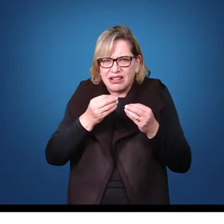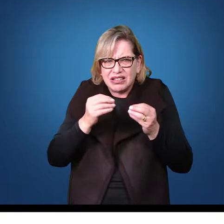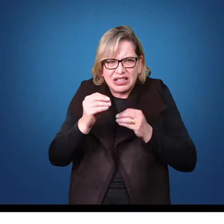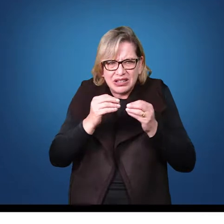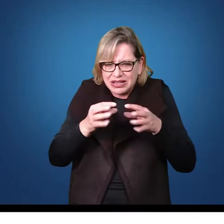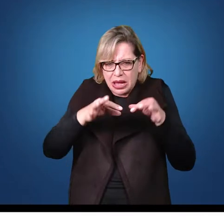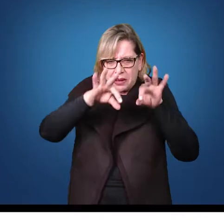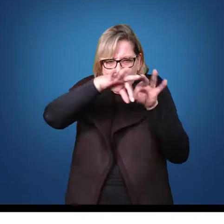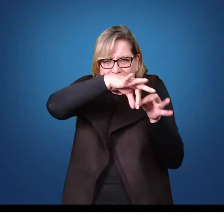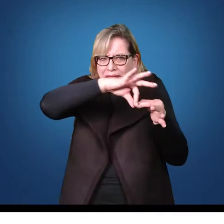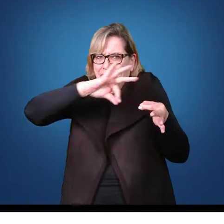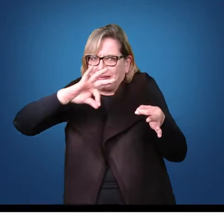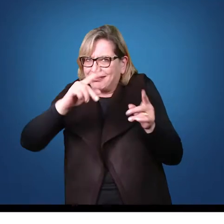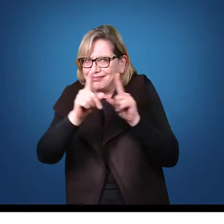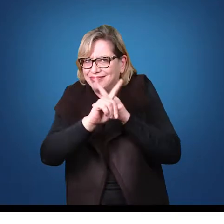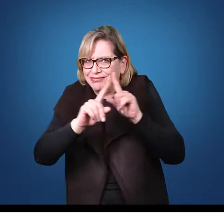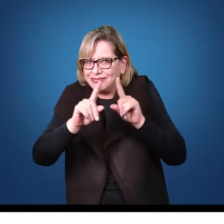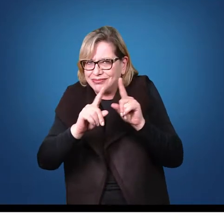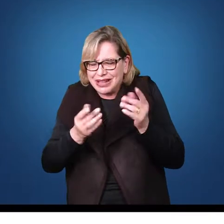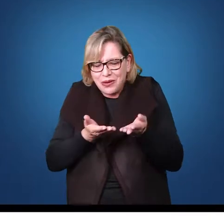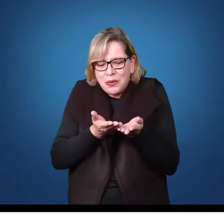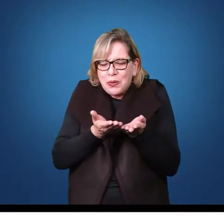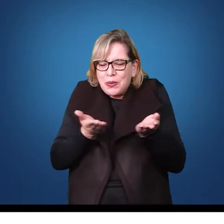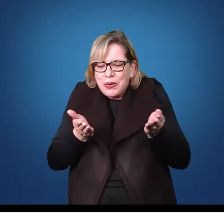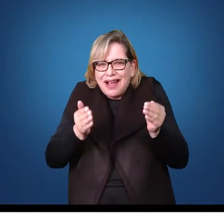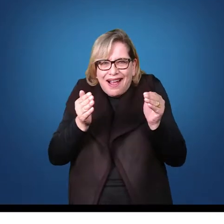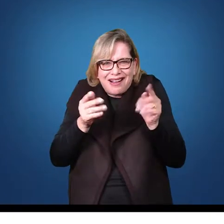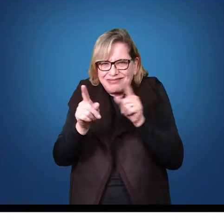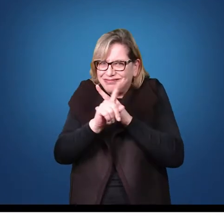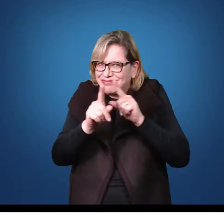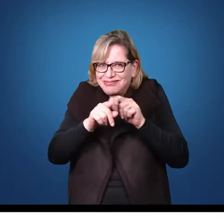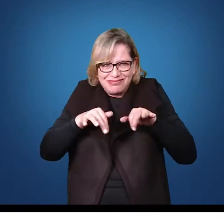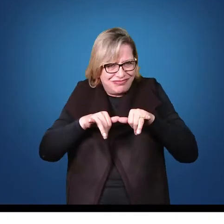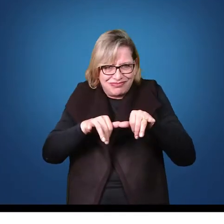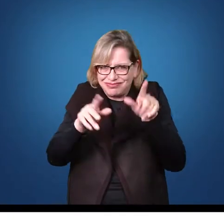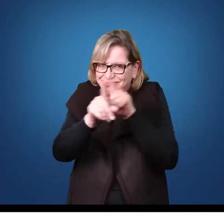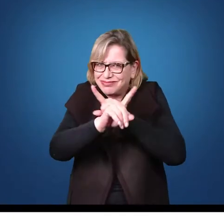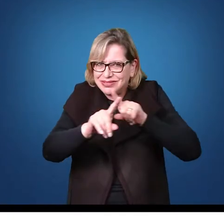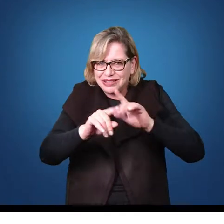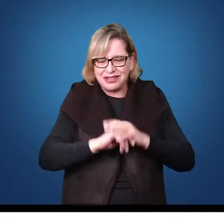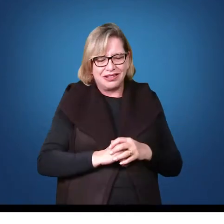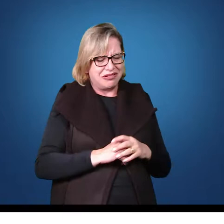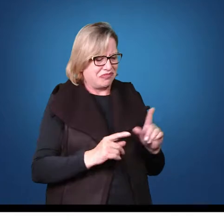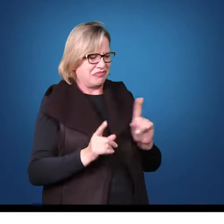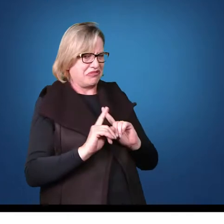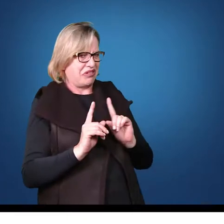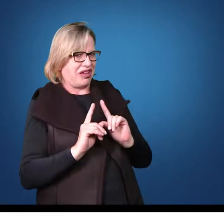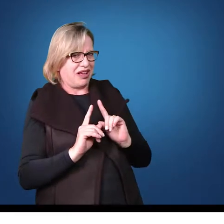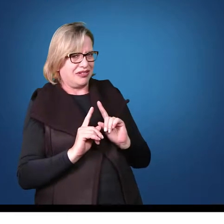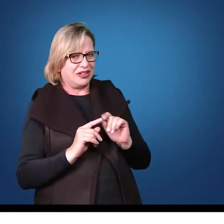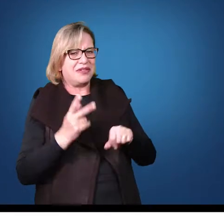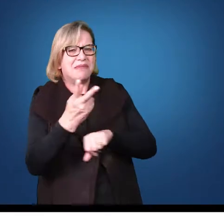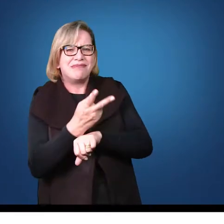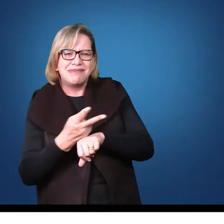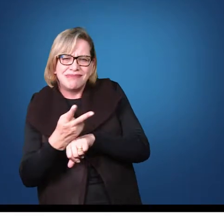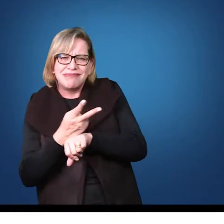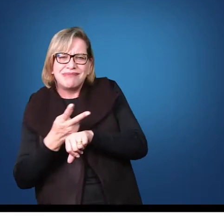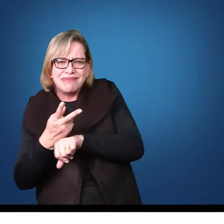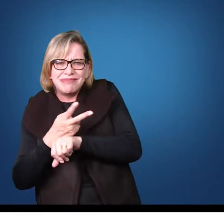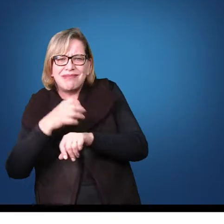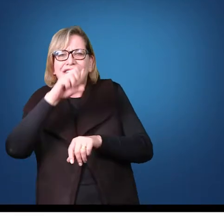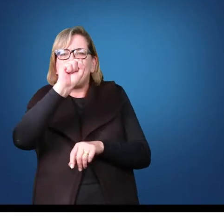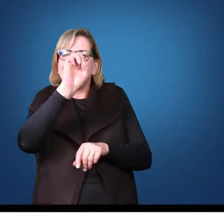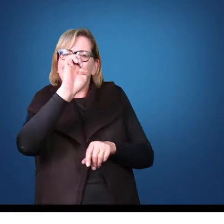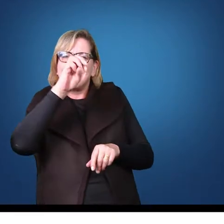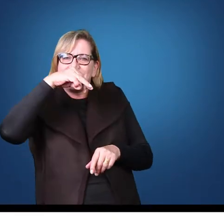em pacote nem em bandejinha nos mercados. É claro que não dá. Então, vamos lá pegar